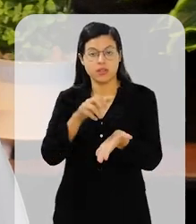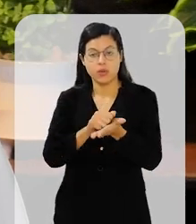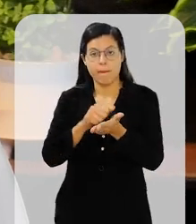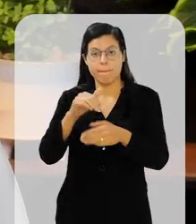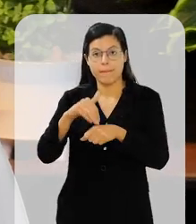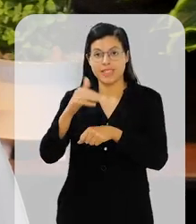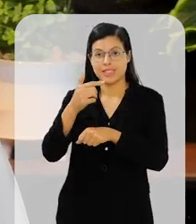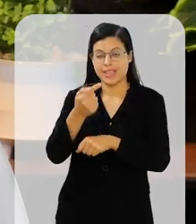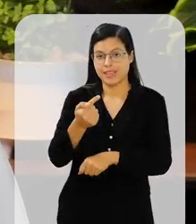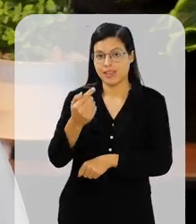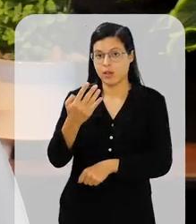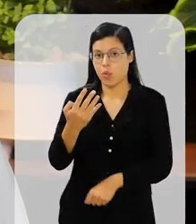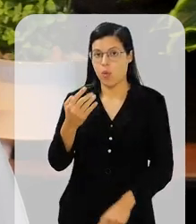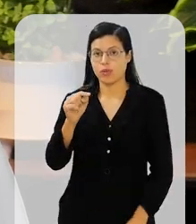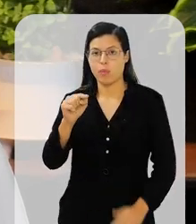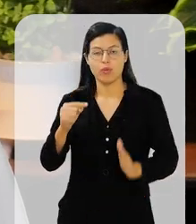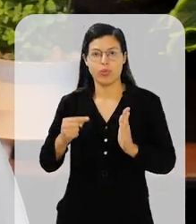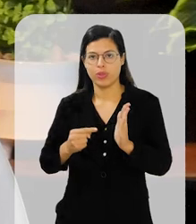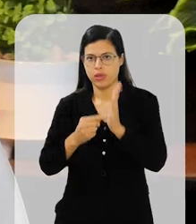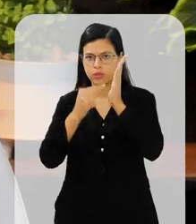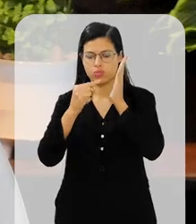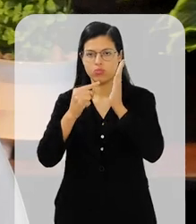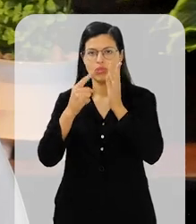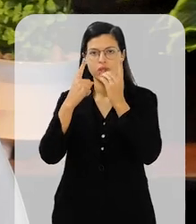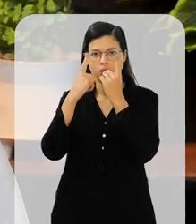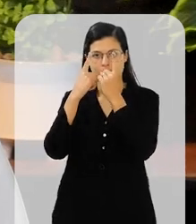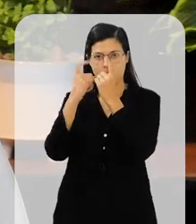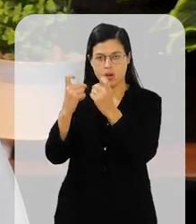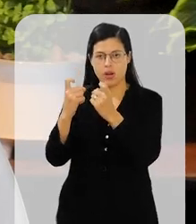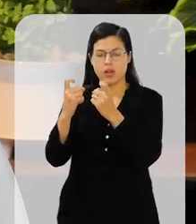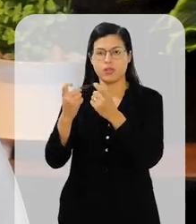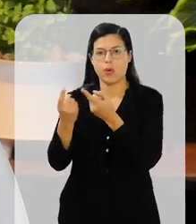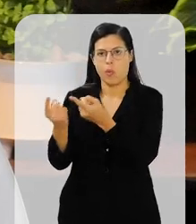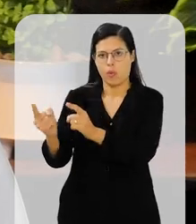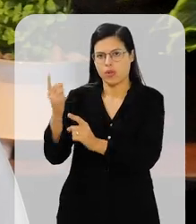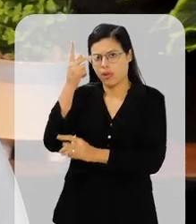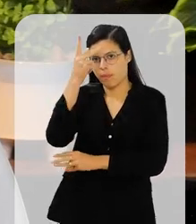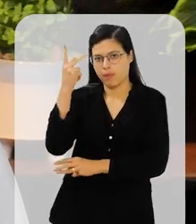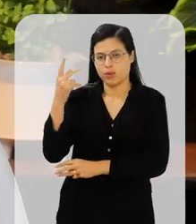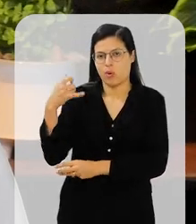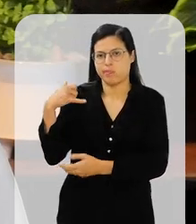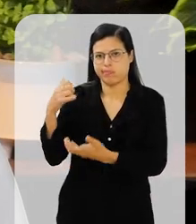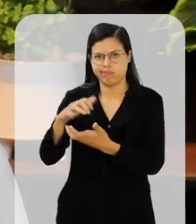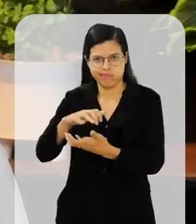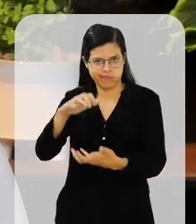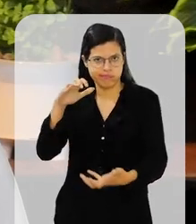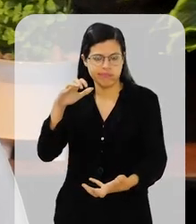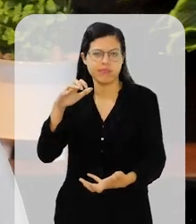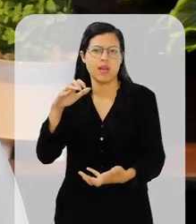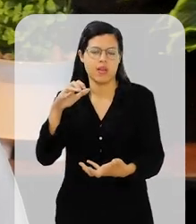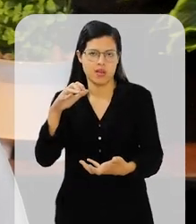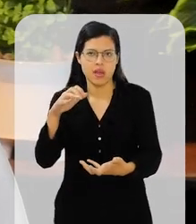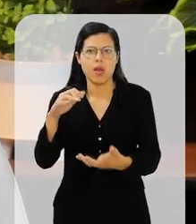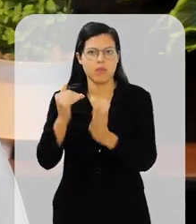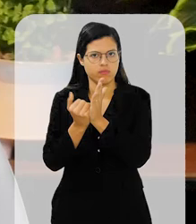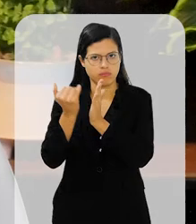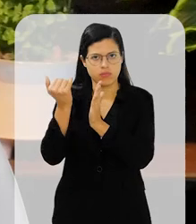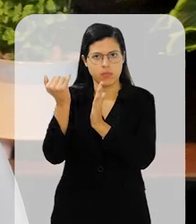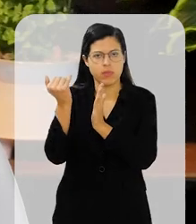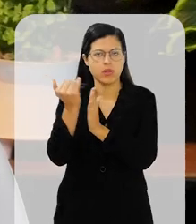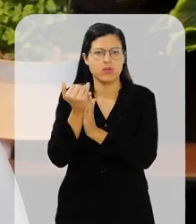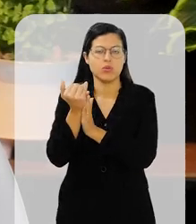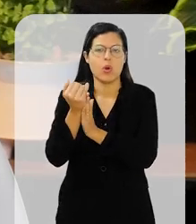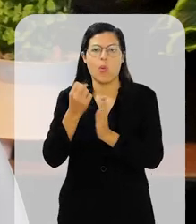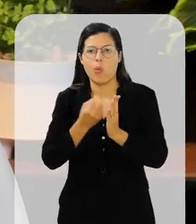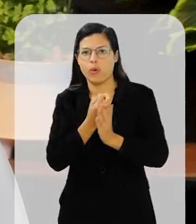de 74 mil denúncias de violações contra a pessoa idosa. Um aumento significativo